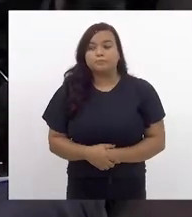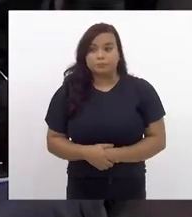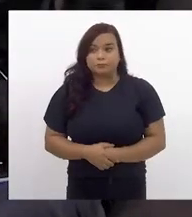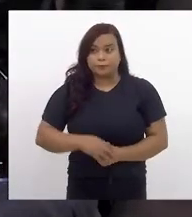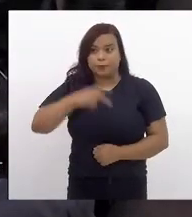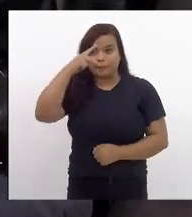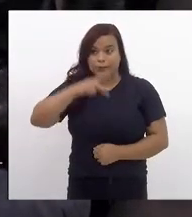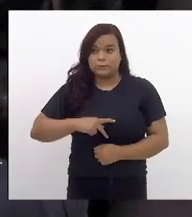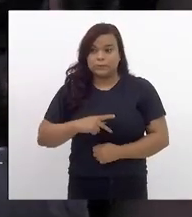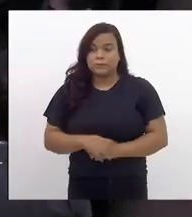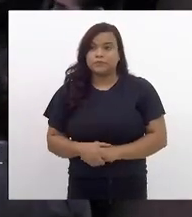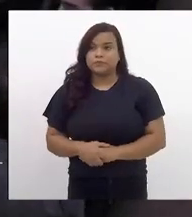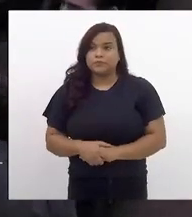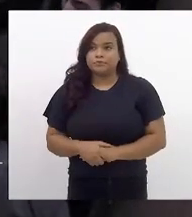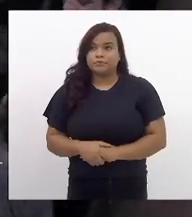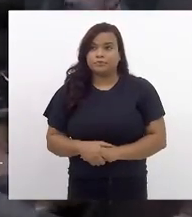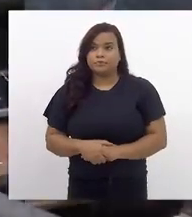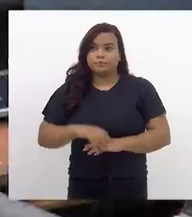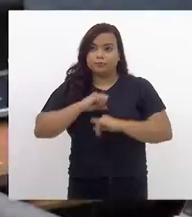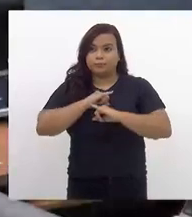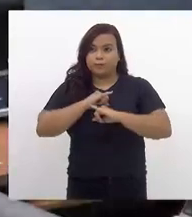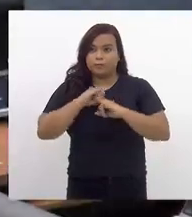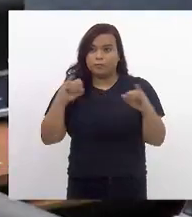Presidente, irá proclamar